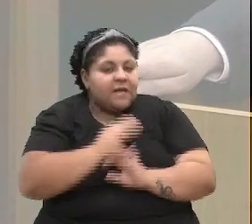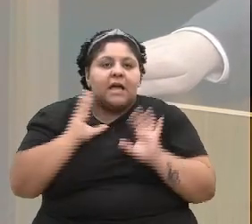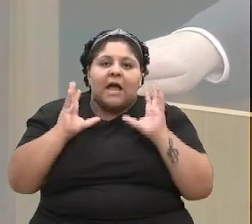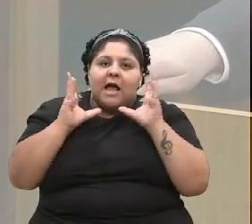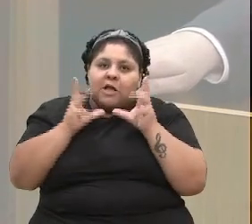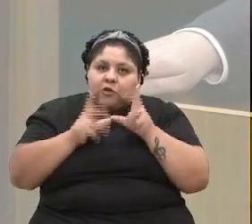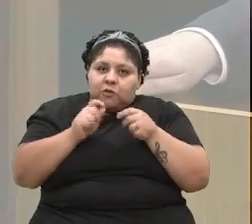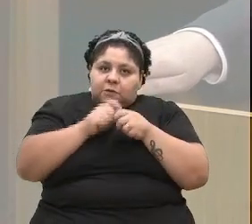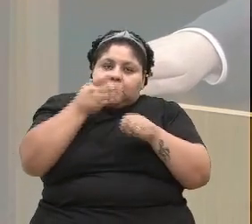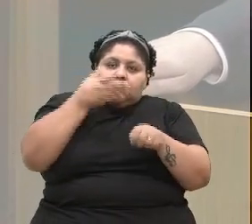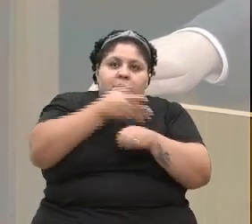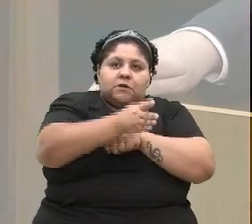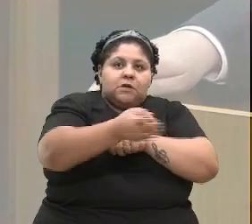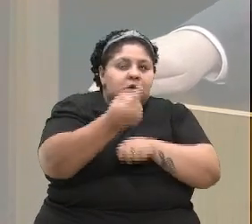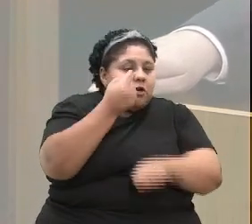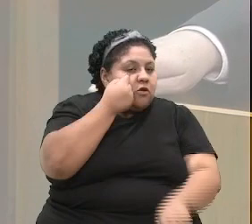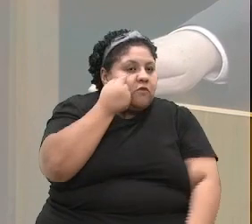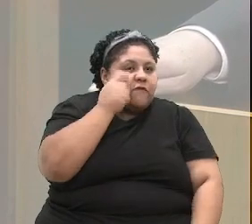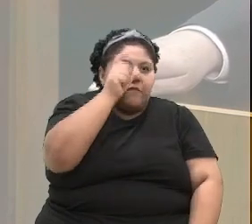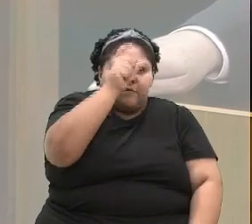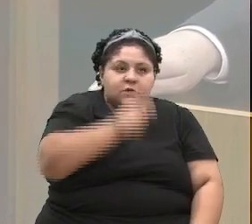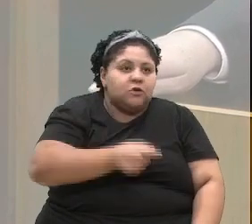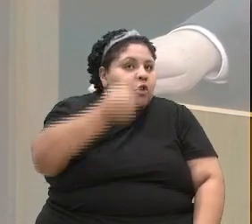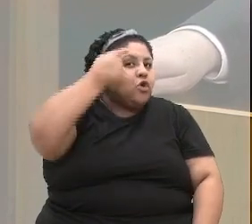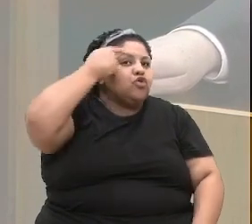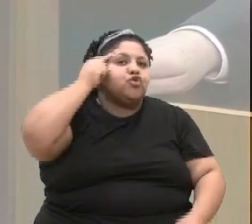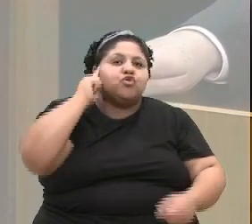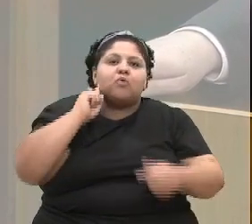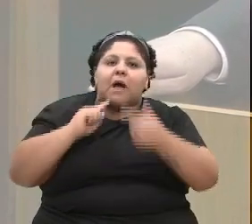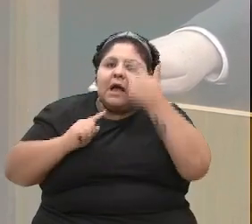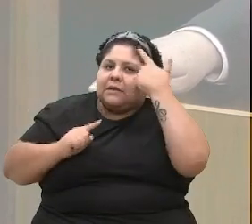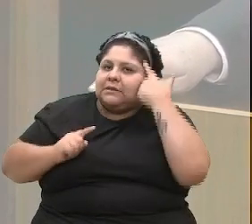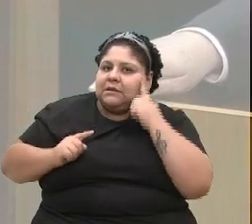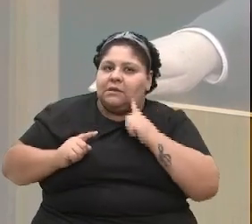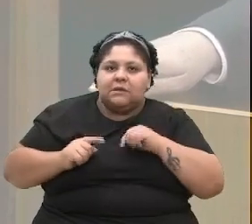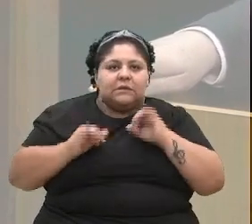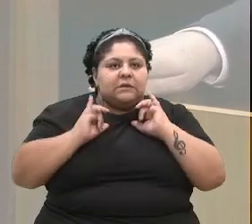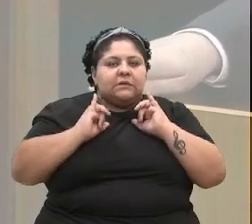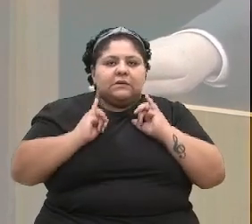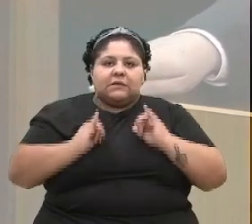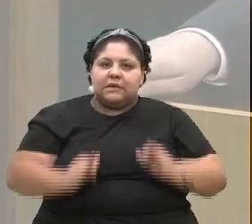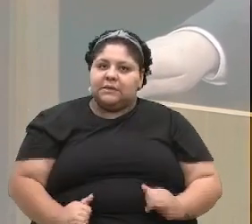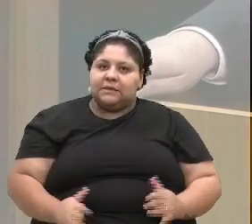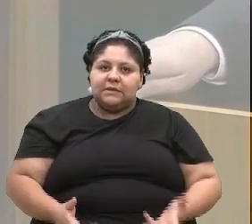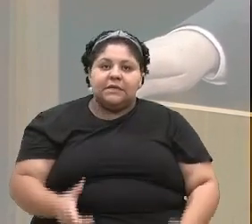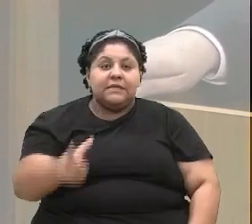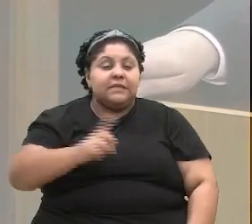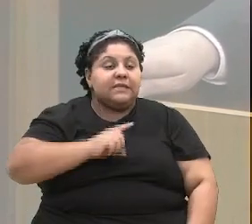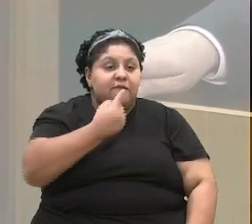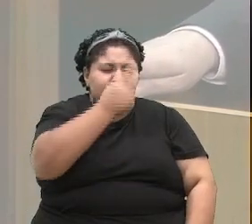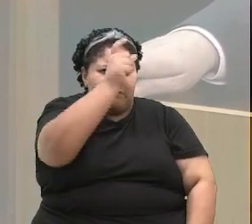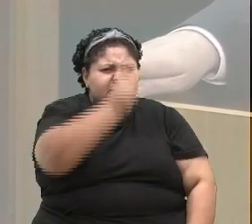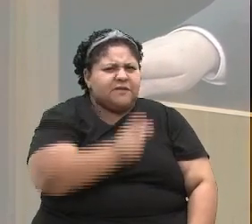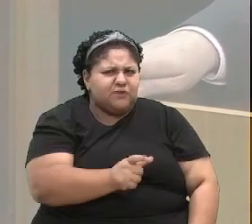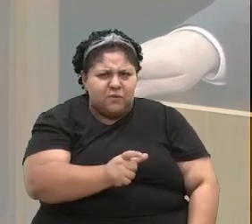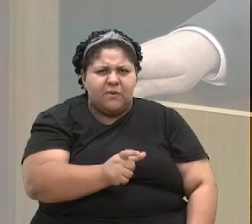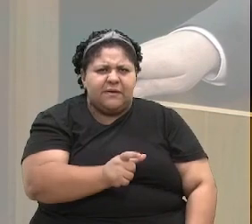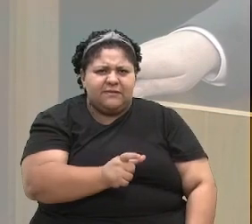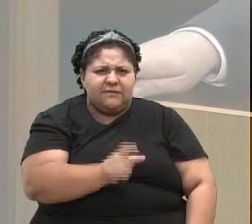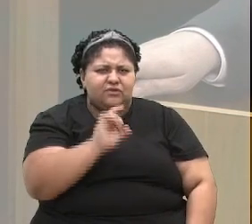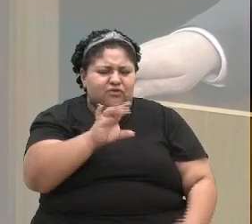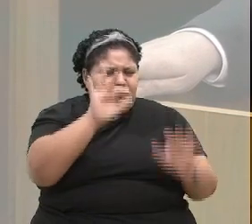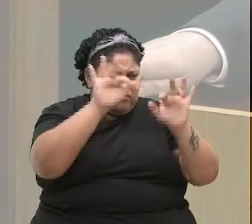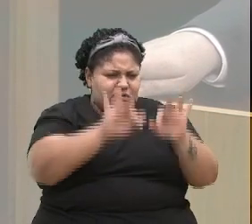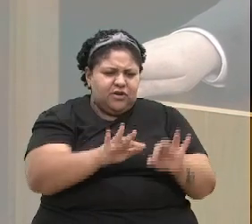se envolveram. Eu não vi um que não tivesse suado, cansado. Teve um integrante, se me permite para concluir, não